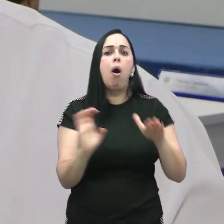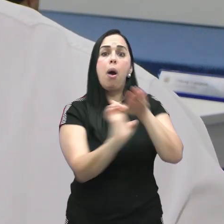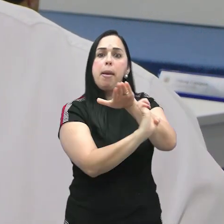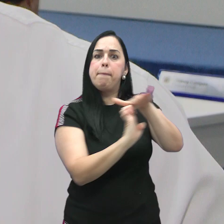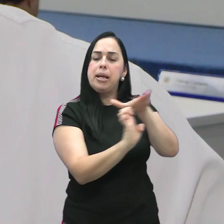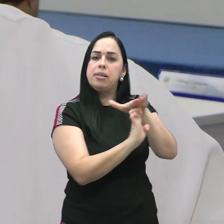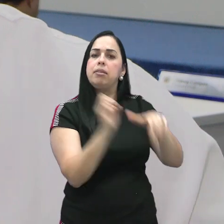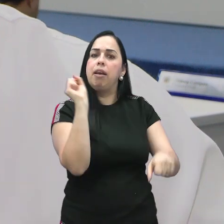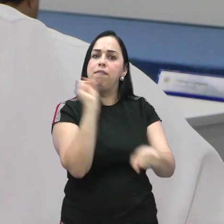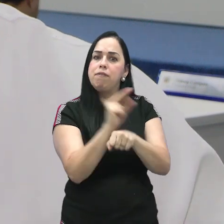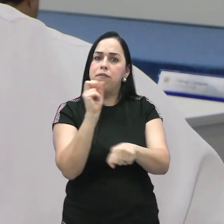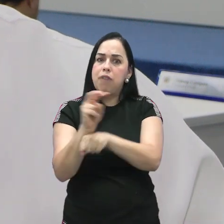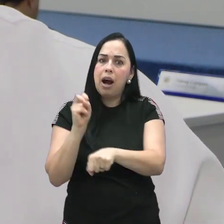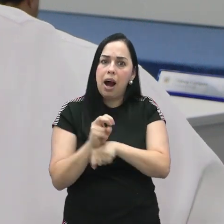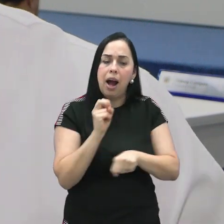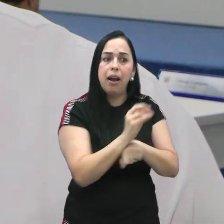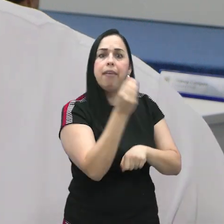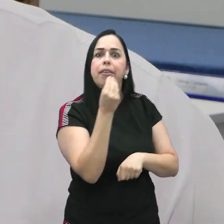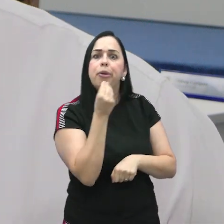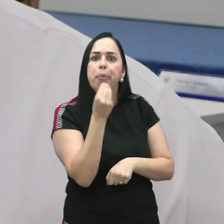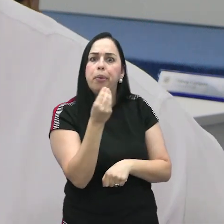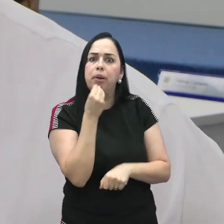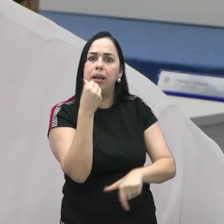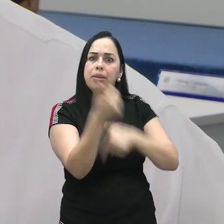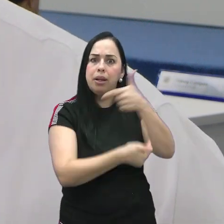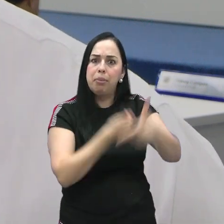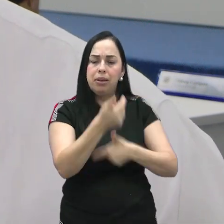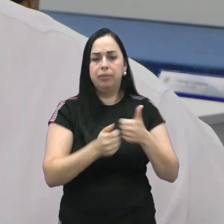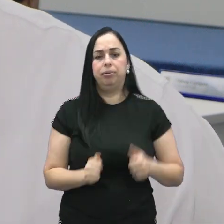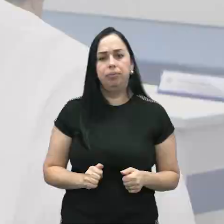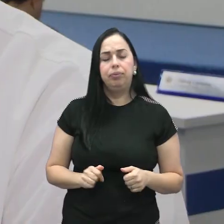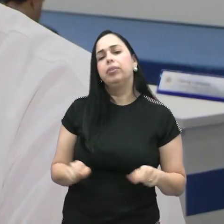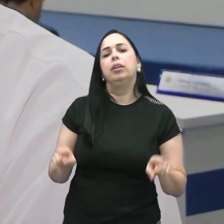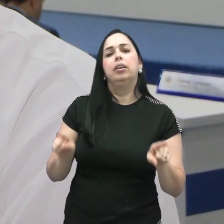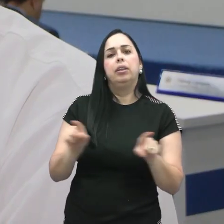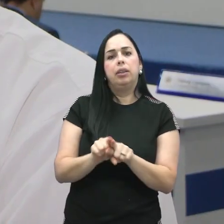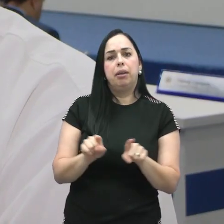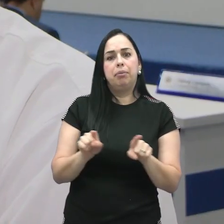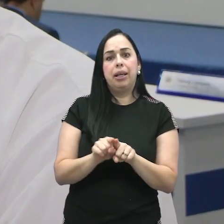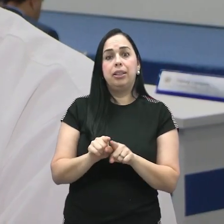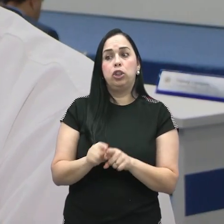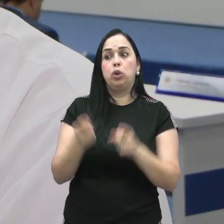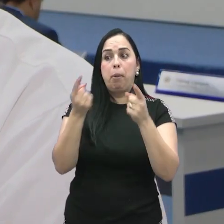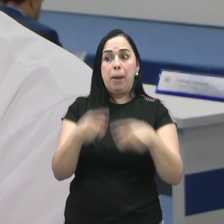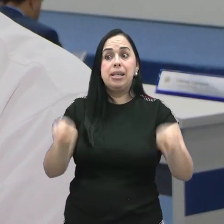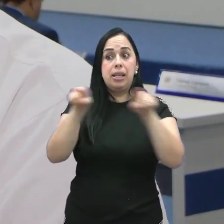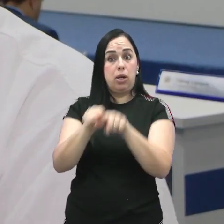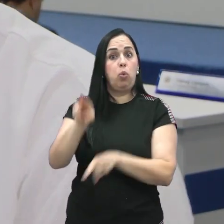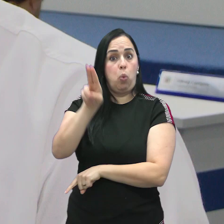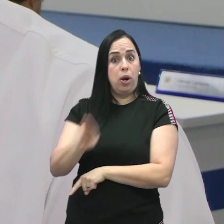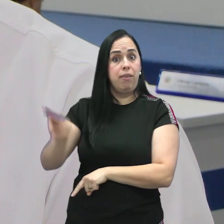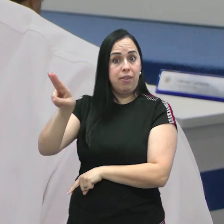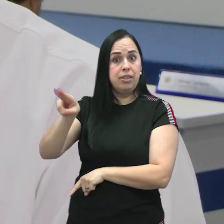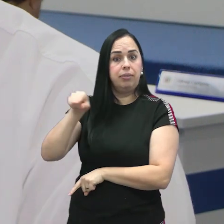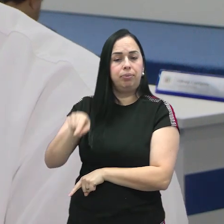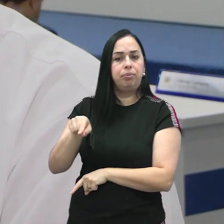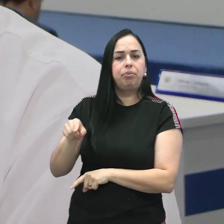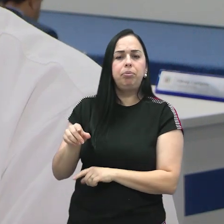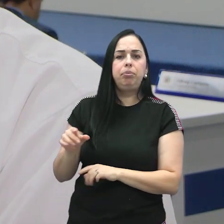as empresas que estão abrindo, né, essas oportunidades, trabalhar com as universidades,